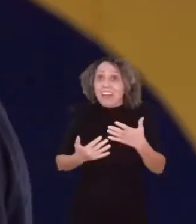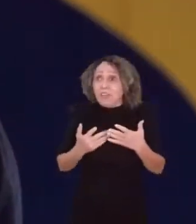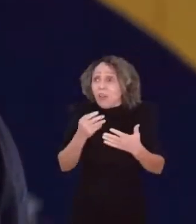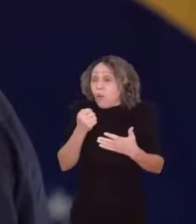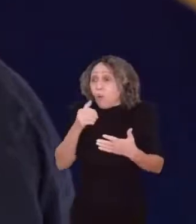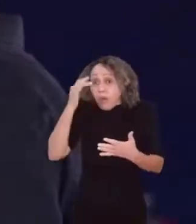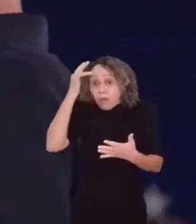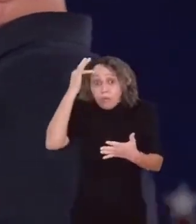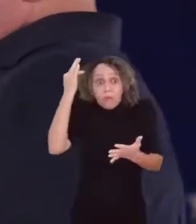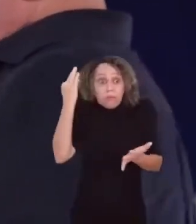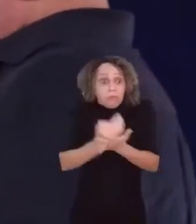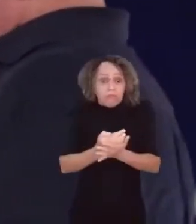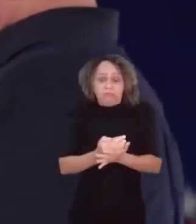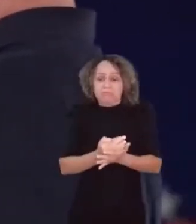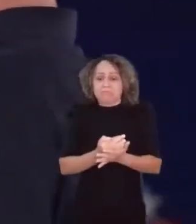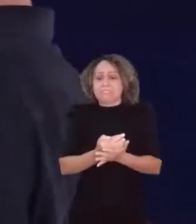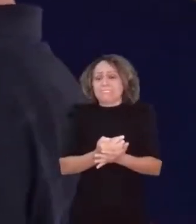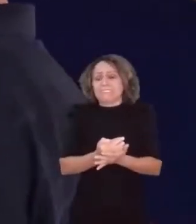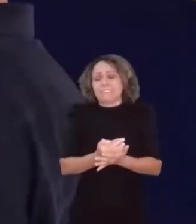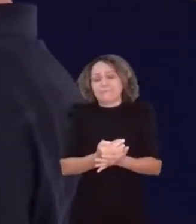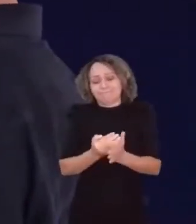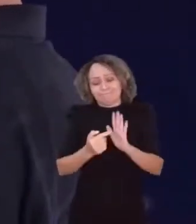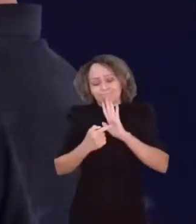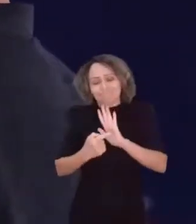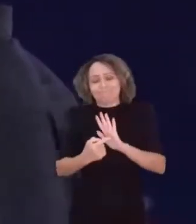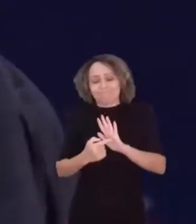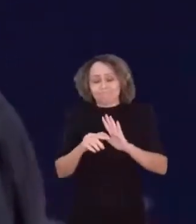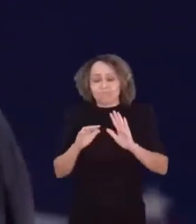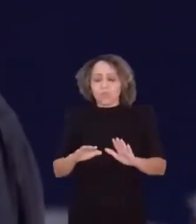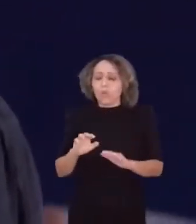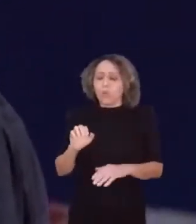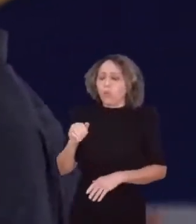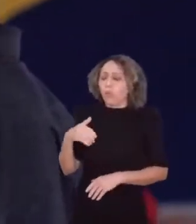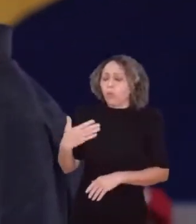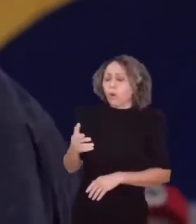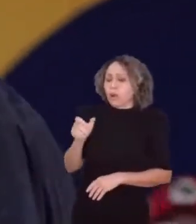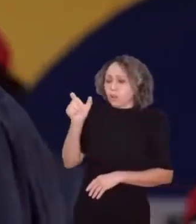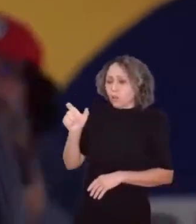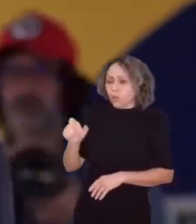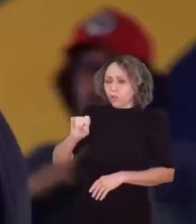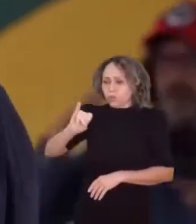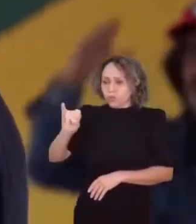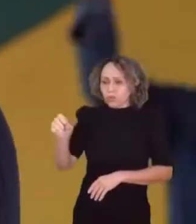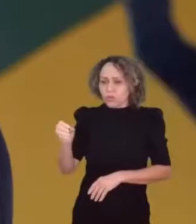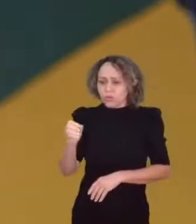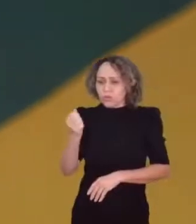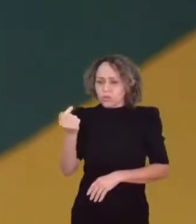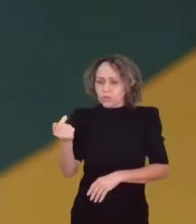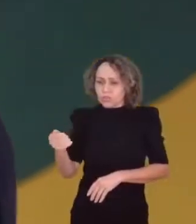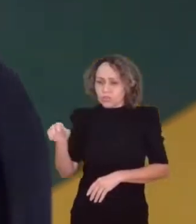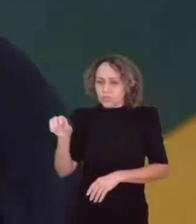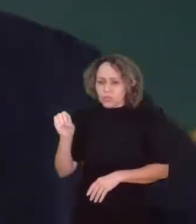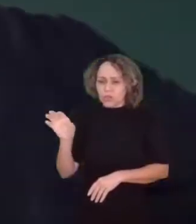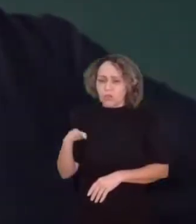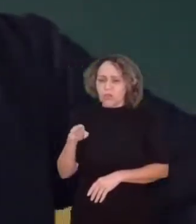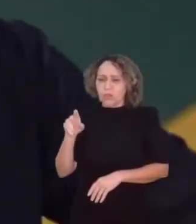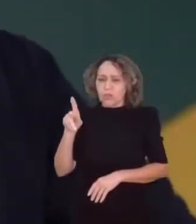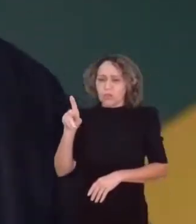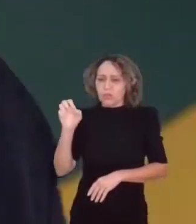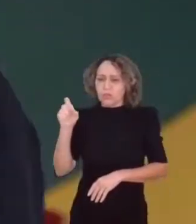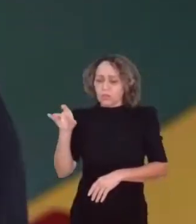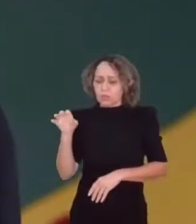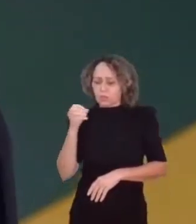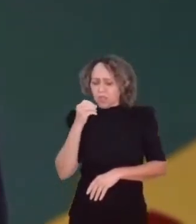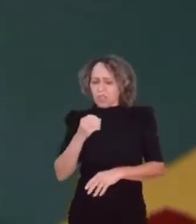Pedro cobra, quando o João Pedro fala, e quando o João Pedro às vezes parece que está sendo duro comigo e com